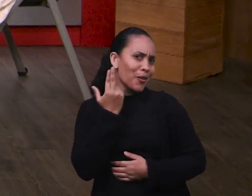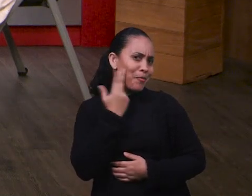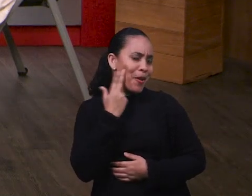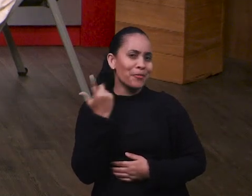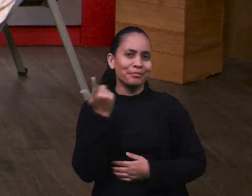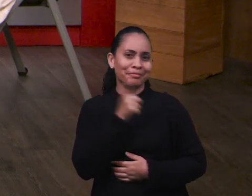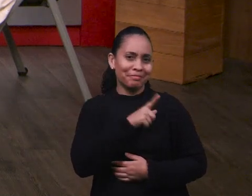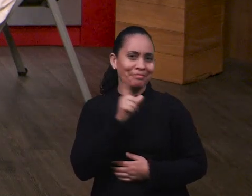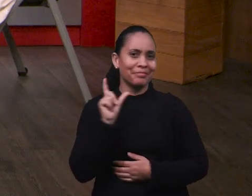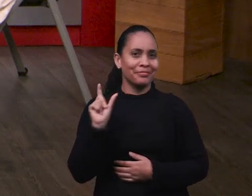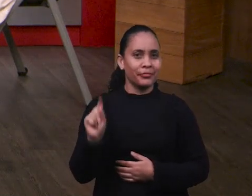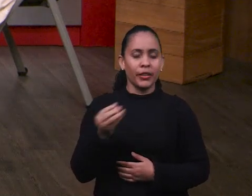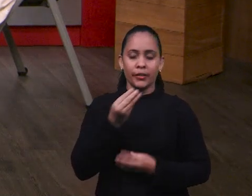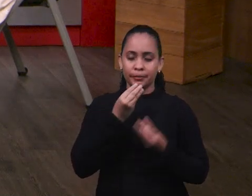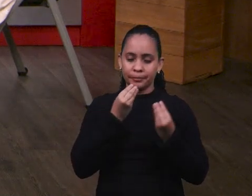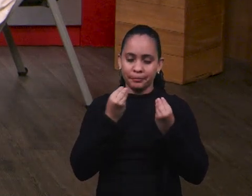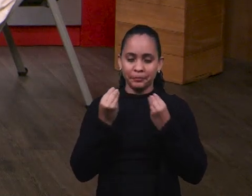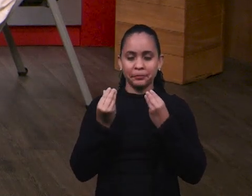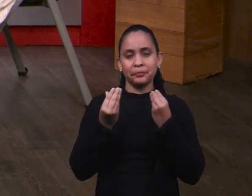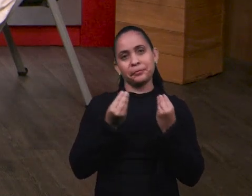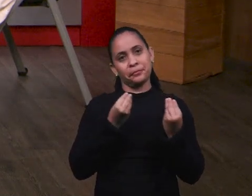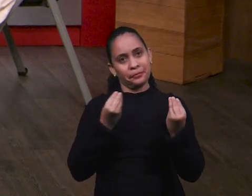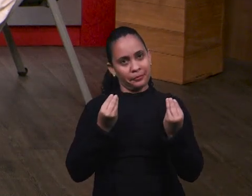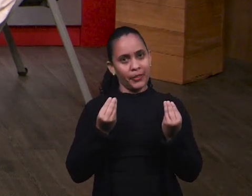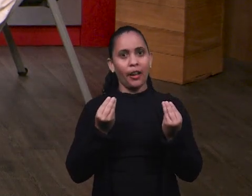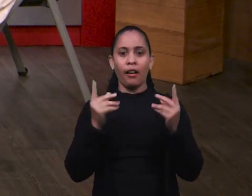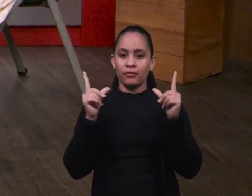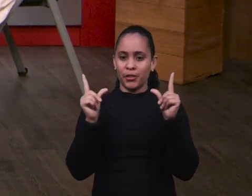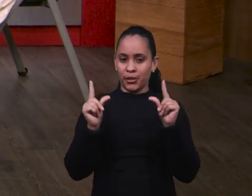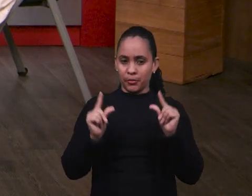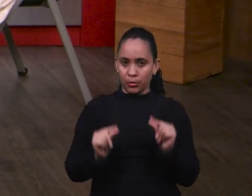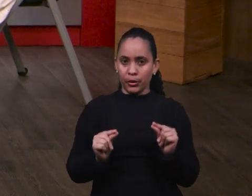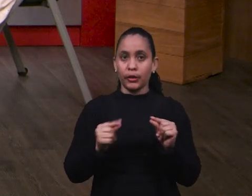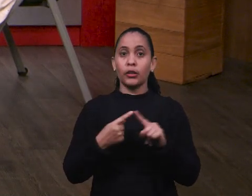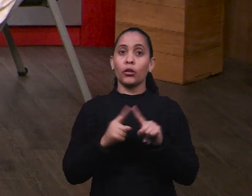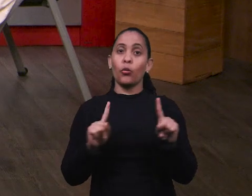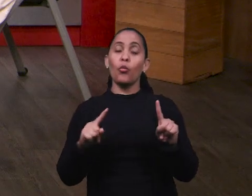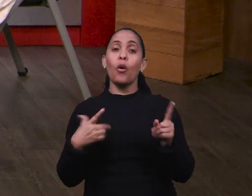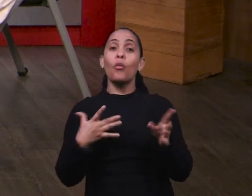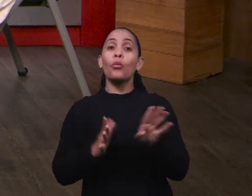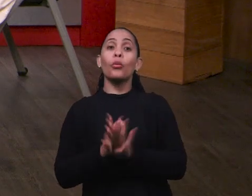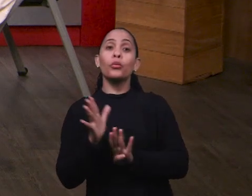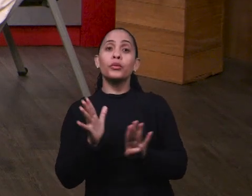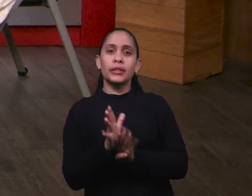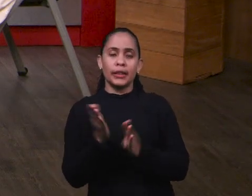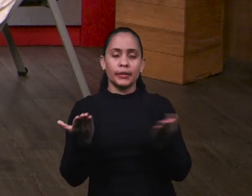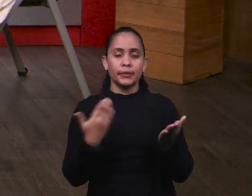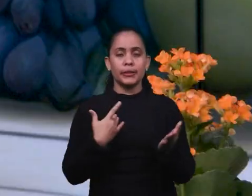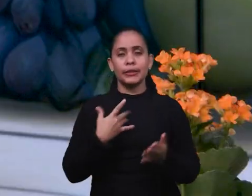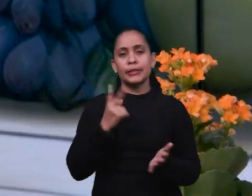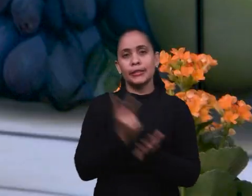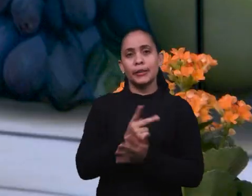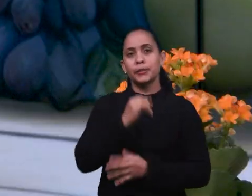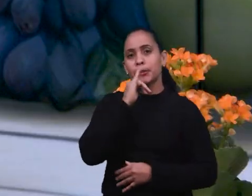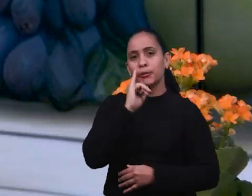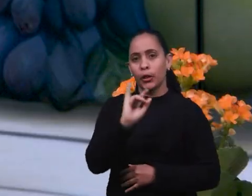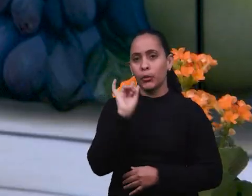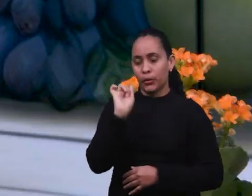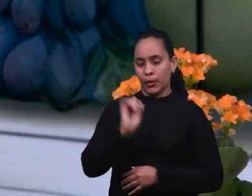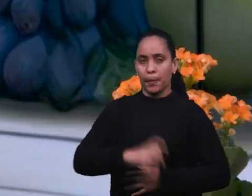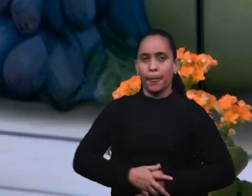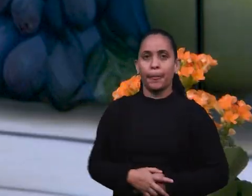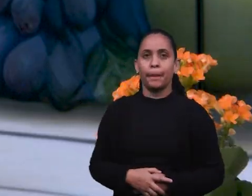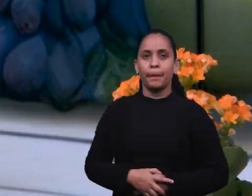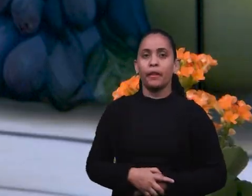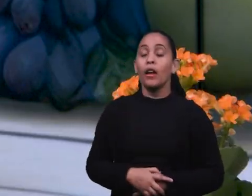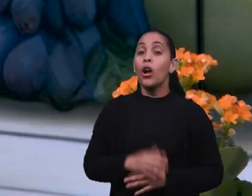está com a saciedade bastante, né, reduzida. Então, qual é a recomendação? Eu sempre recomendo para os meus pacientes